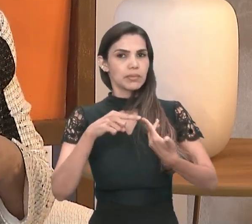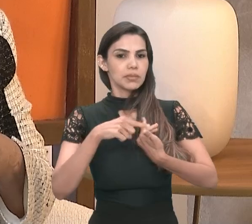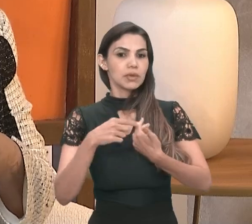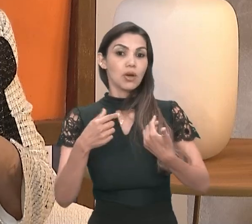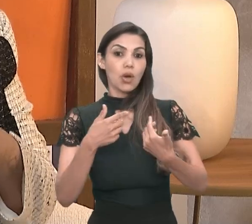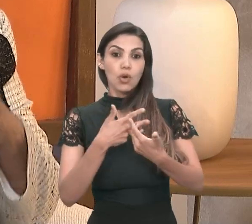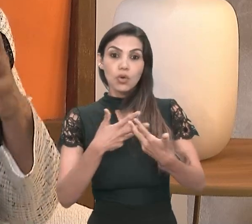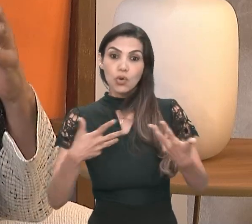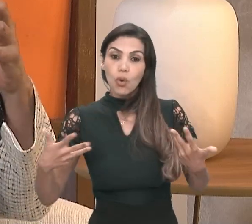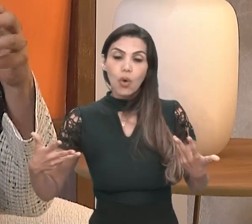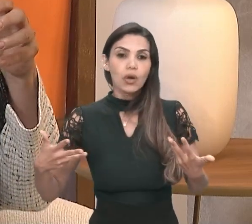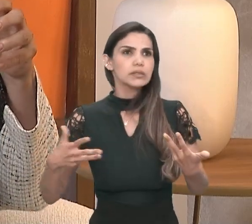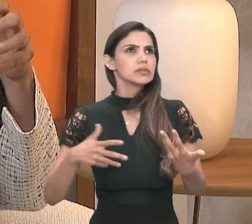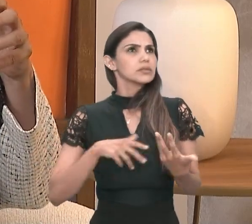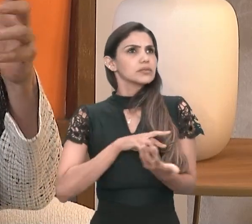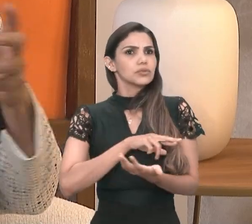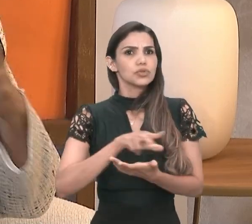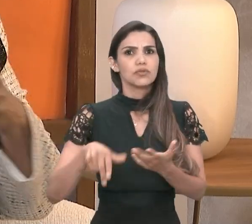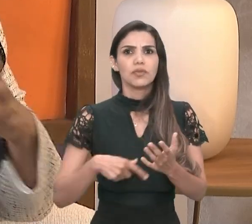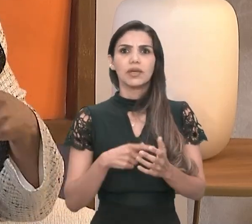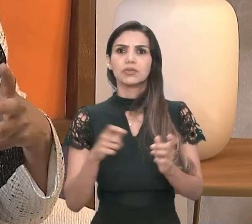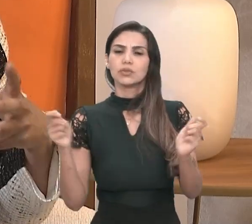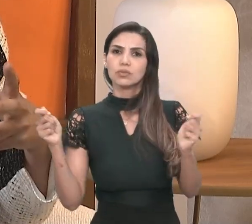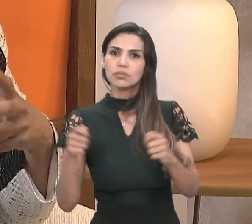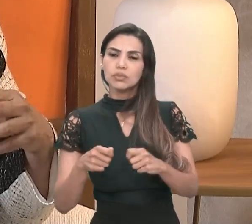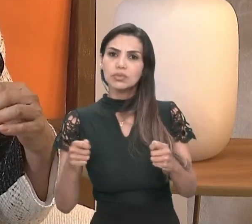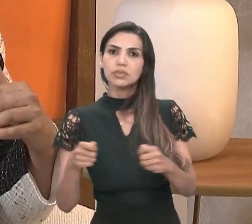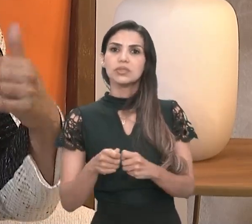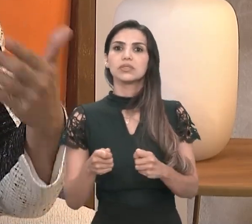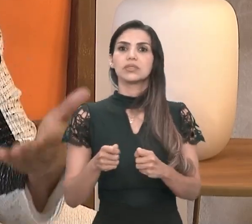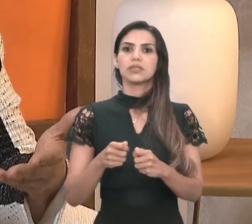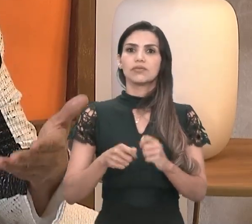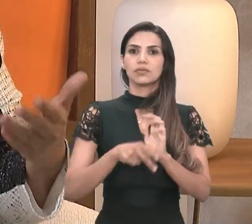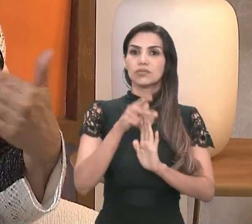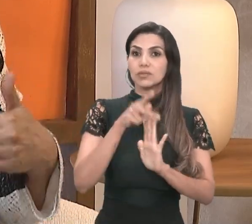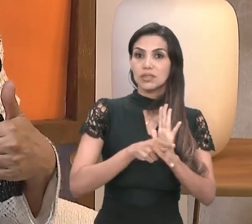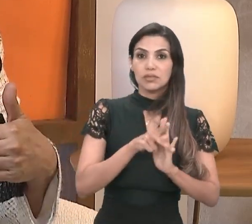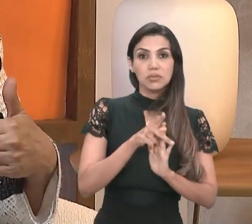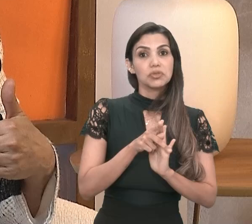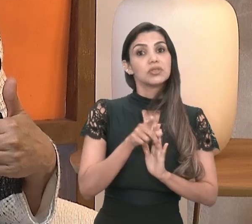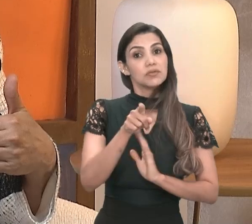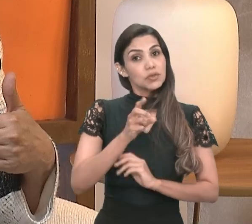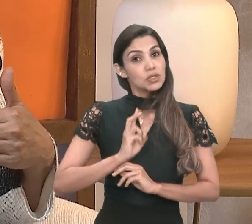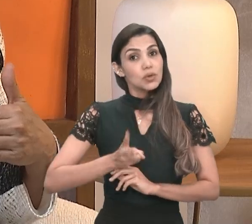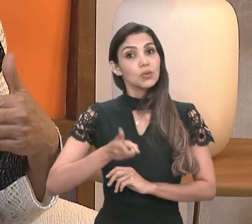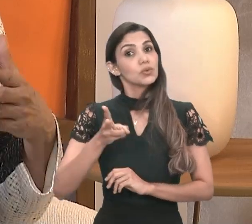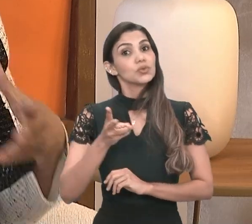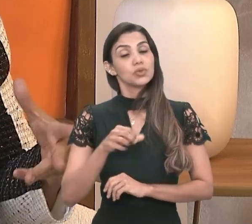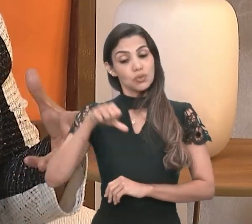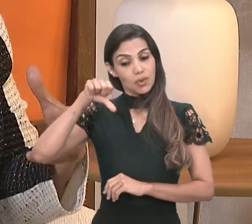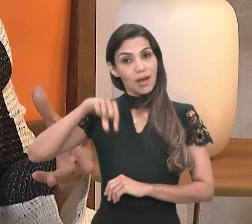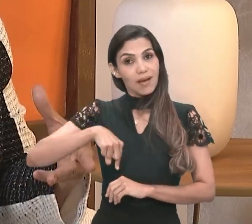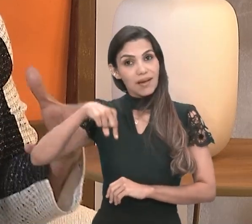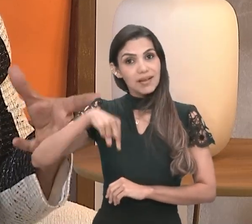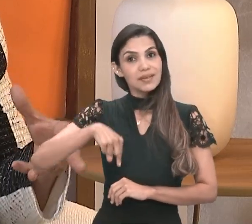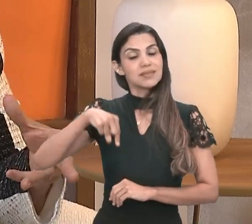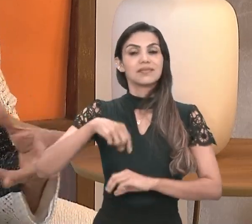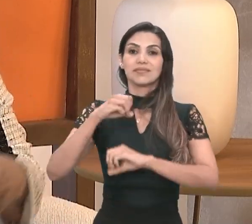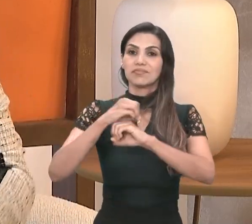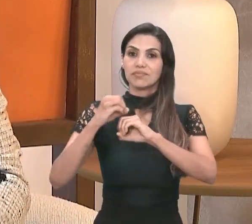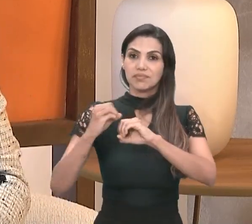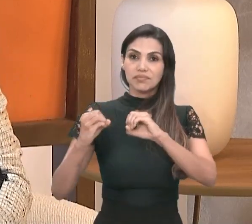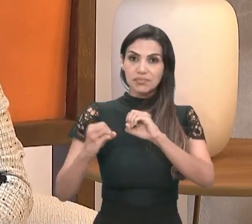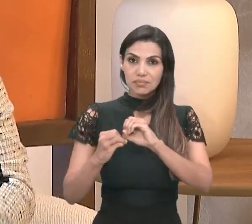que podem ser trabalhados sem necessariamente você sair da universidade. E esse programa que está